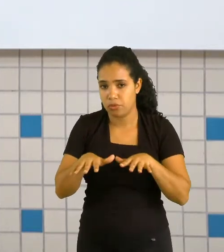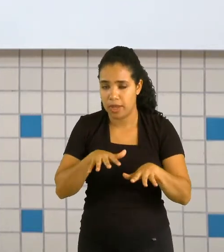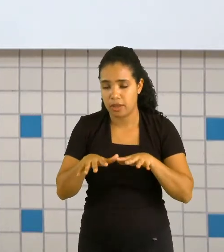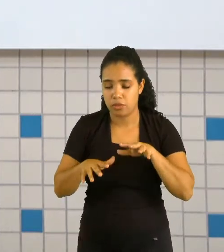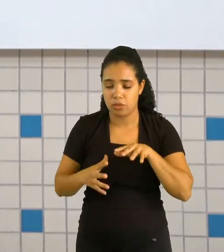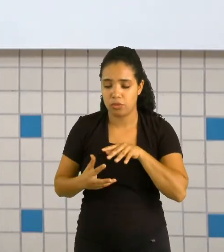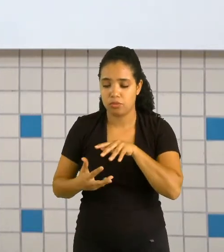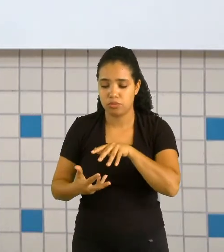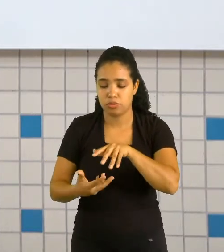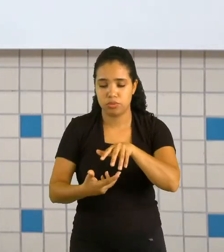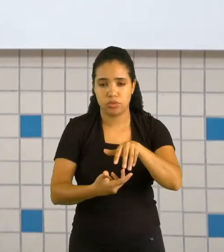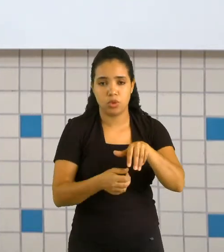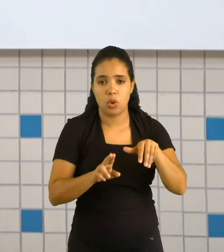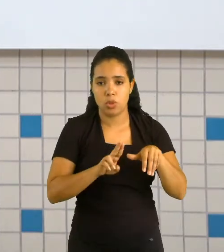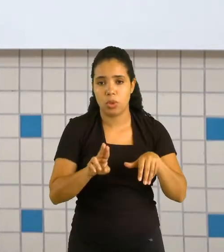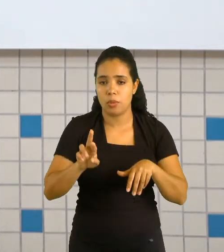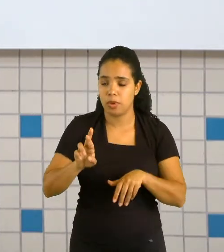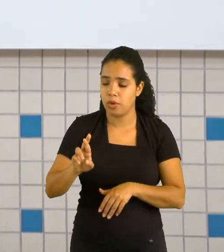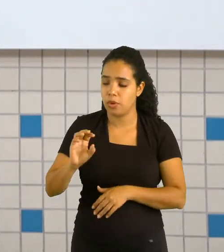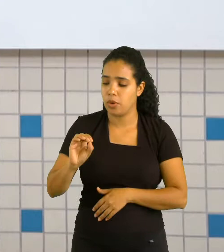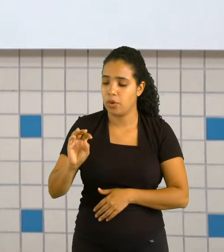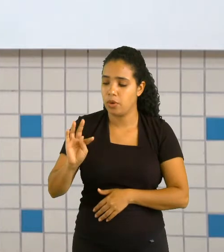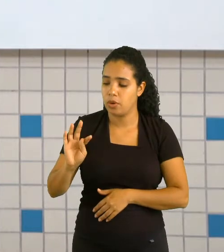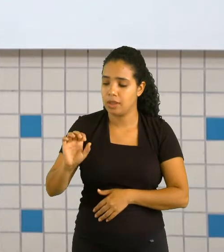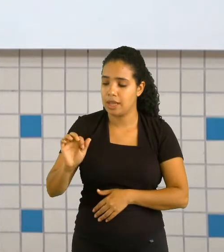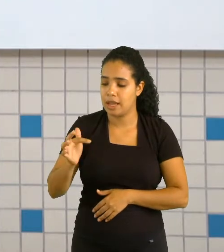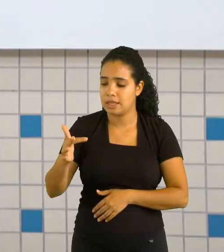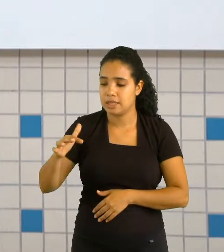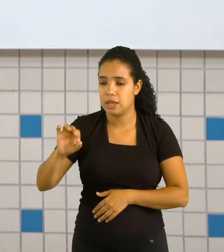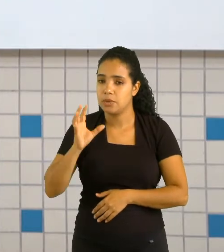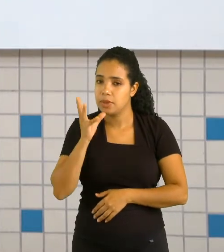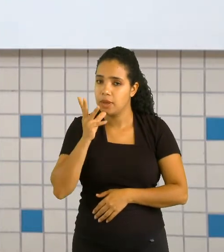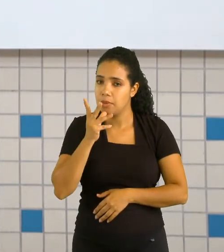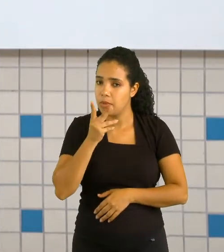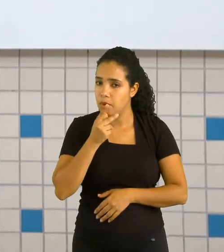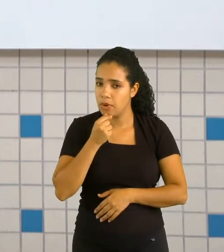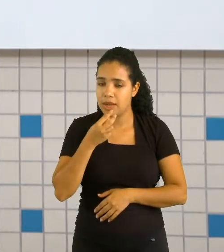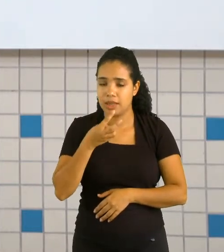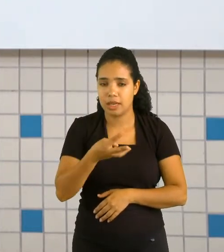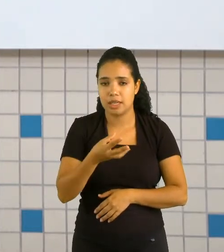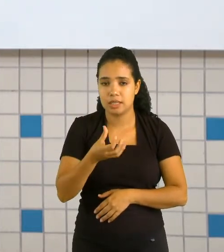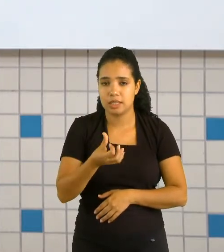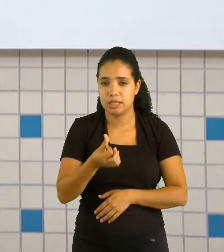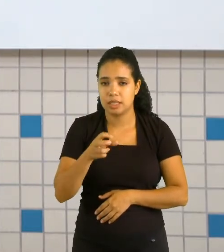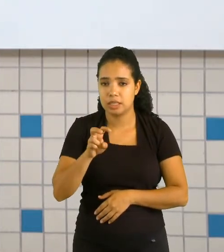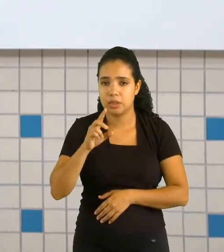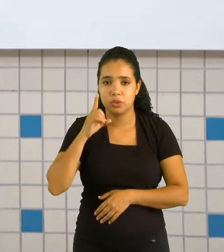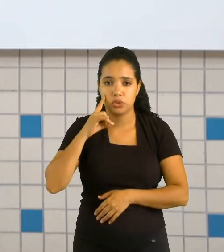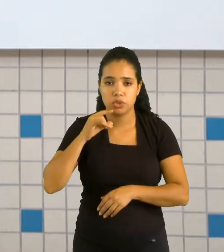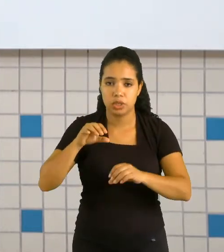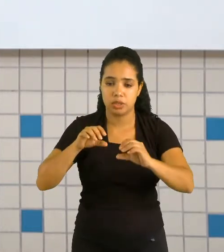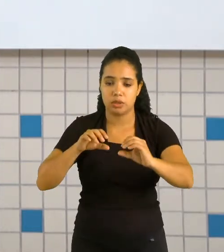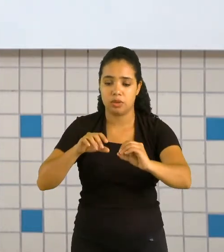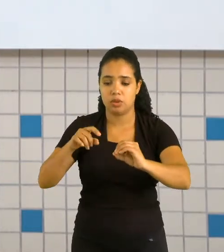ele demora 365 dias e aproximadamente 6 horas.